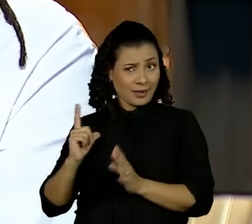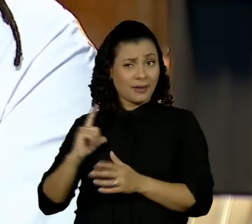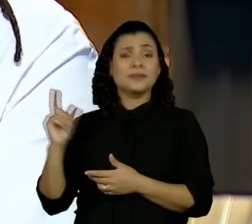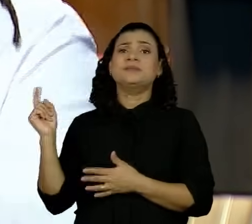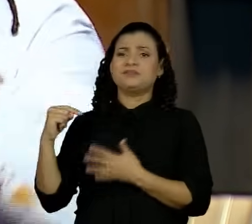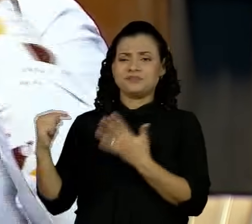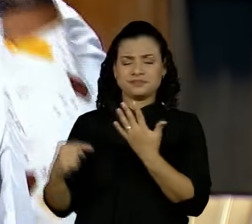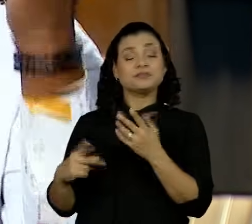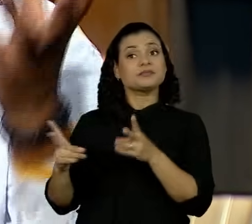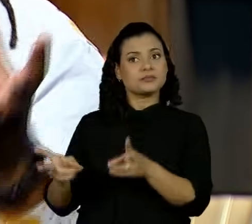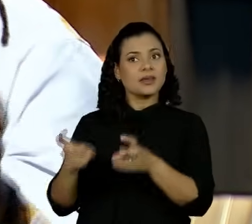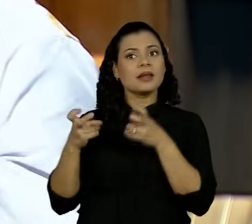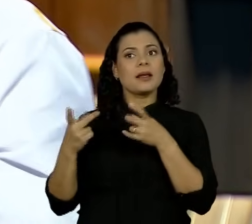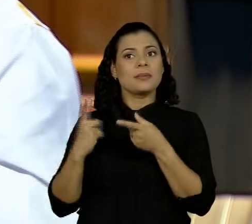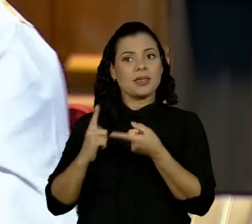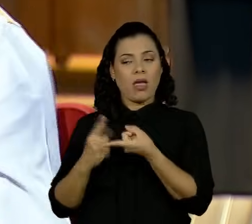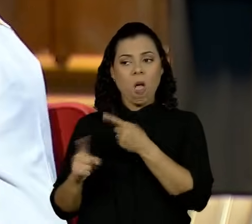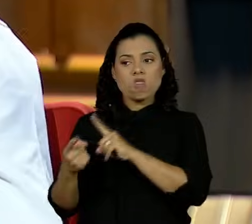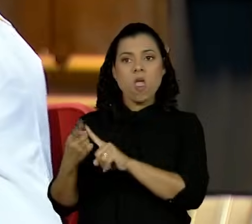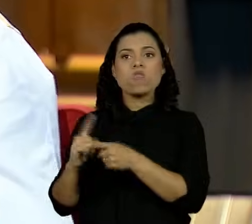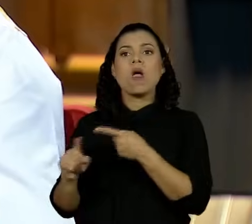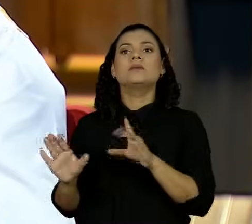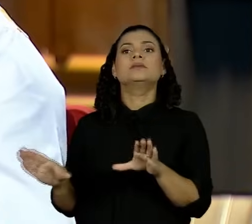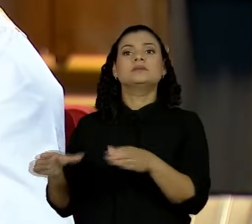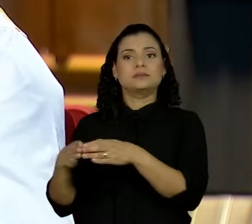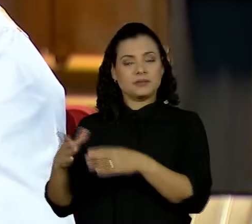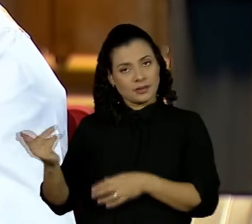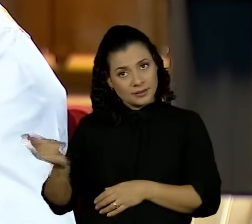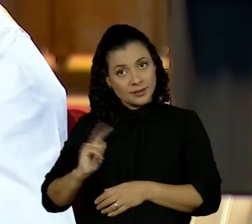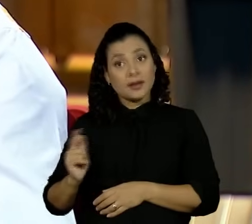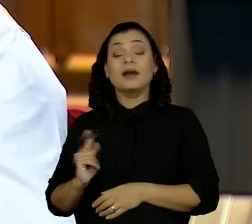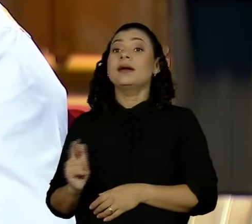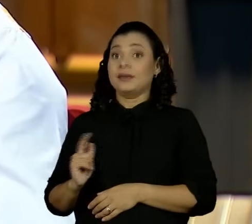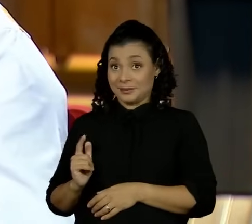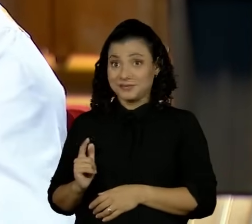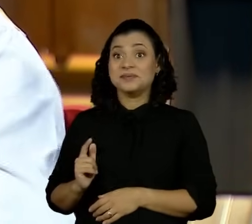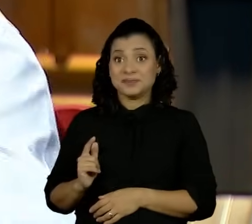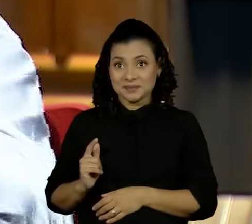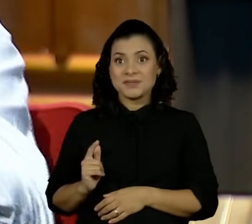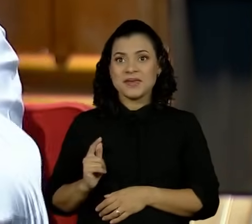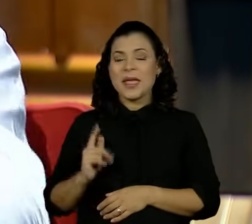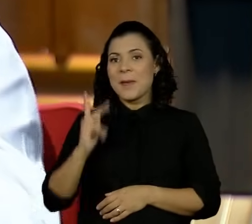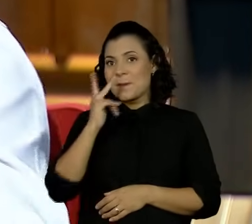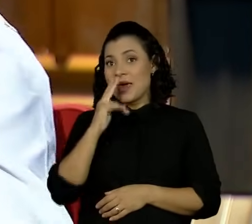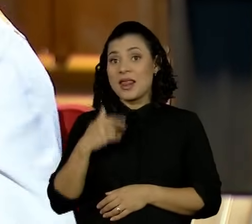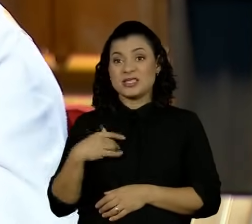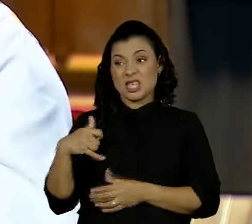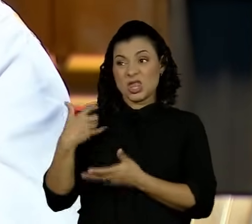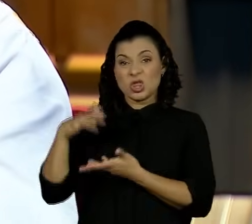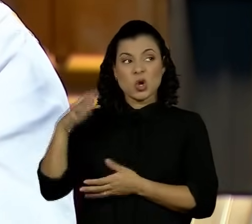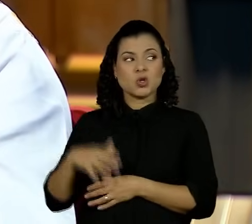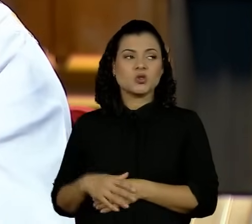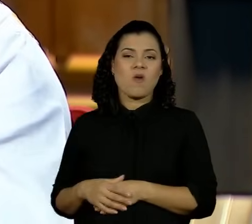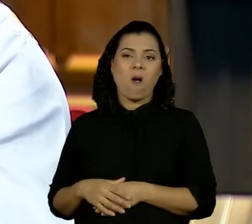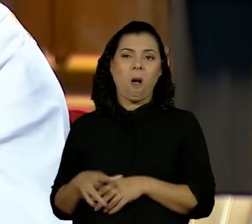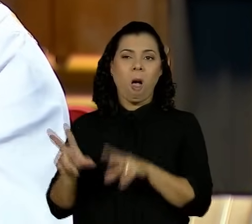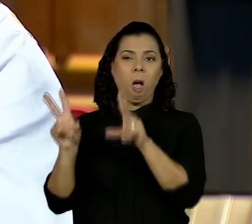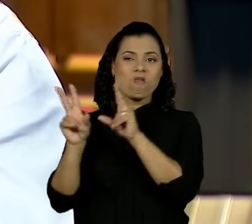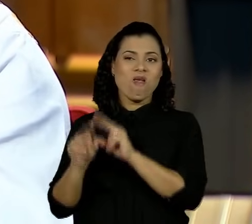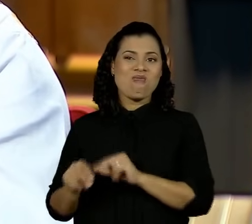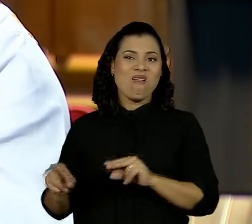gente percebe uma engenharia, né, sim, dessa questão de querer violentar a pessoa sim, idosa de forma